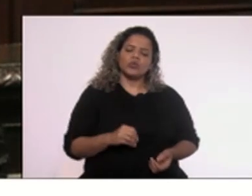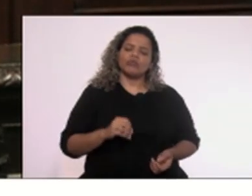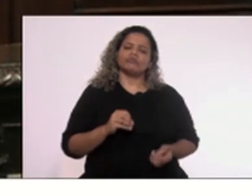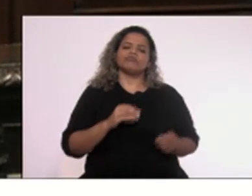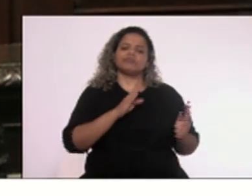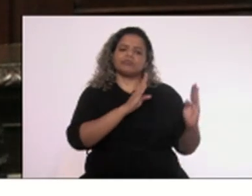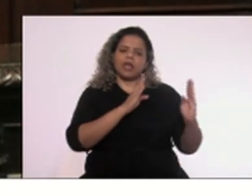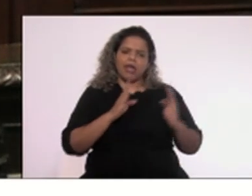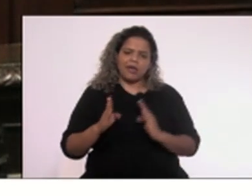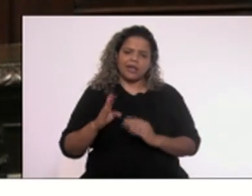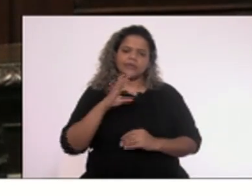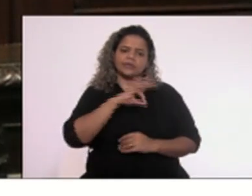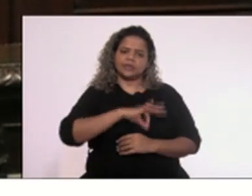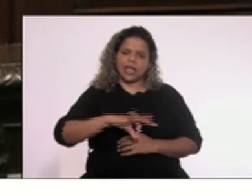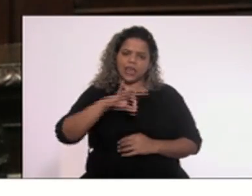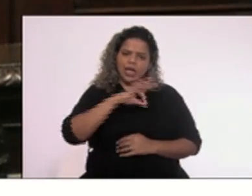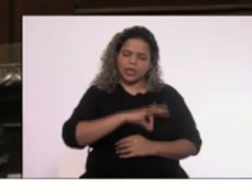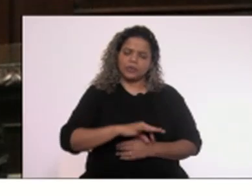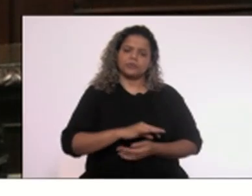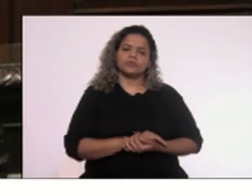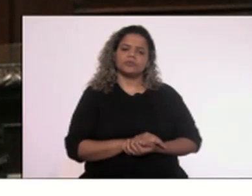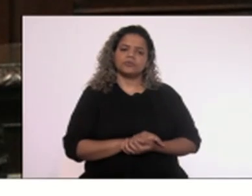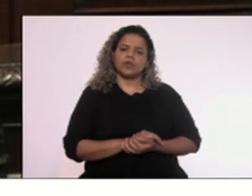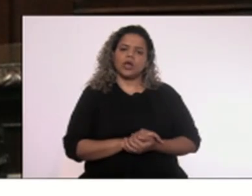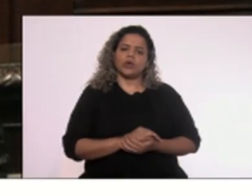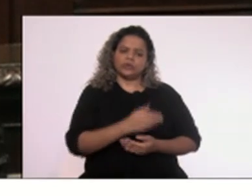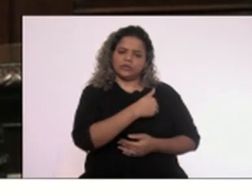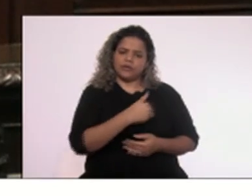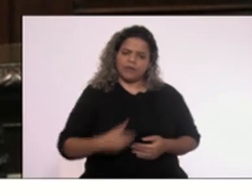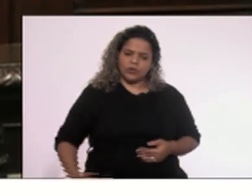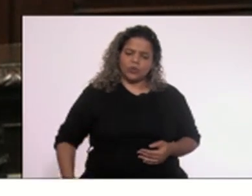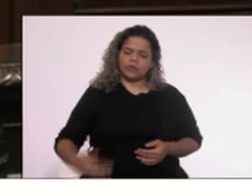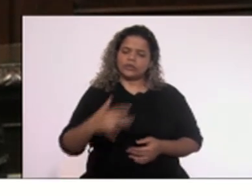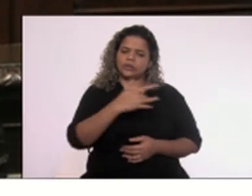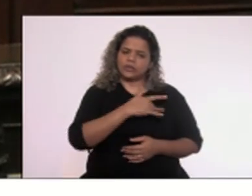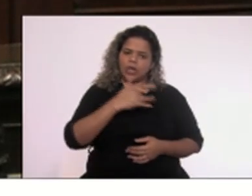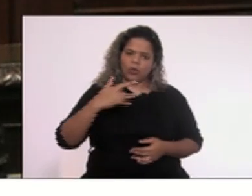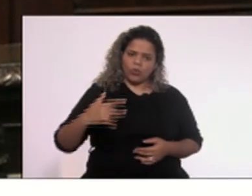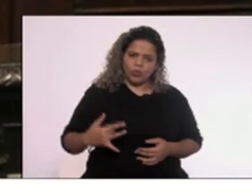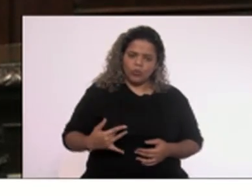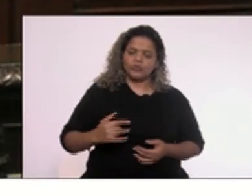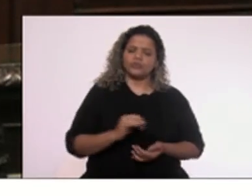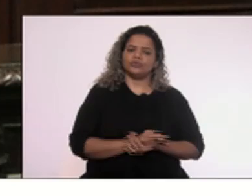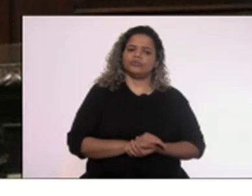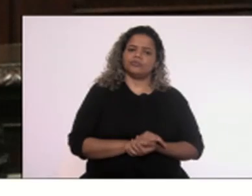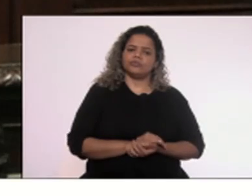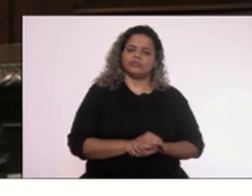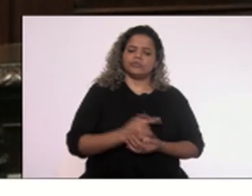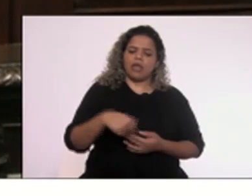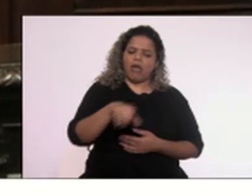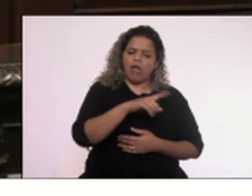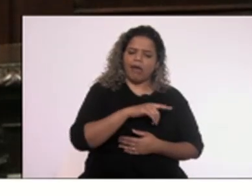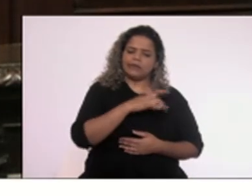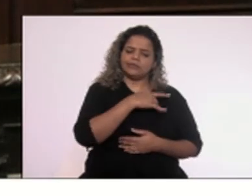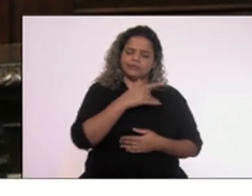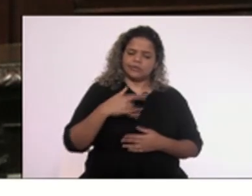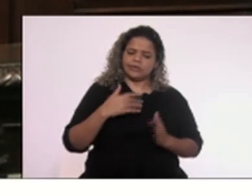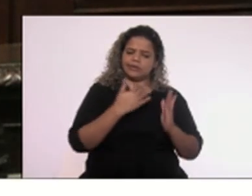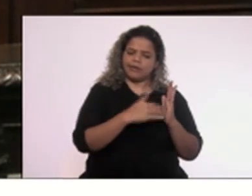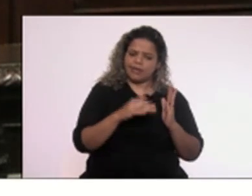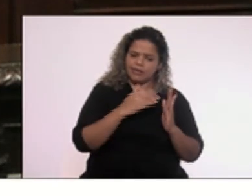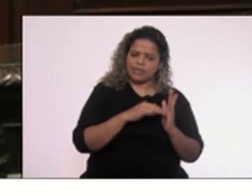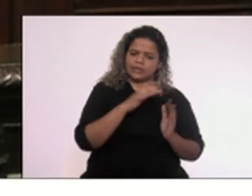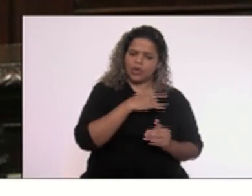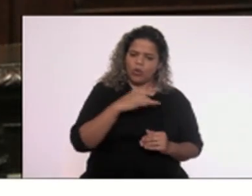carreira e salários dos servidores da saúde, sejam aqueles servidores da Secretaria de